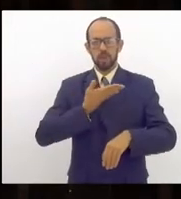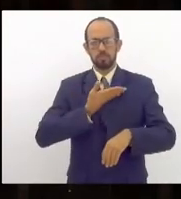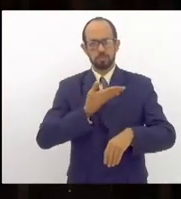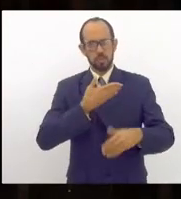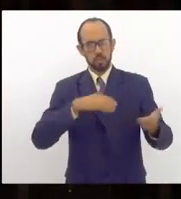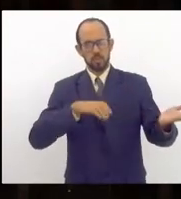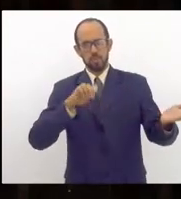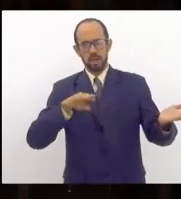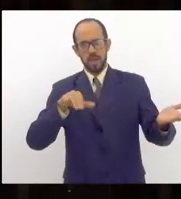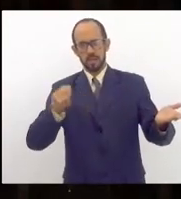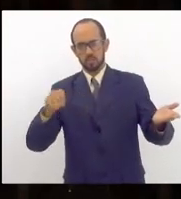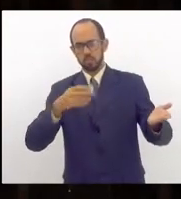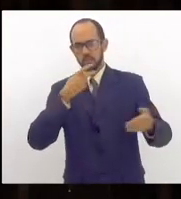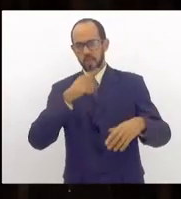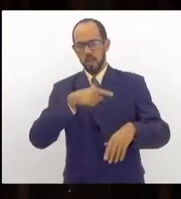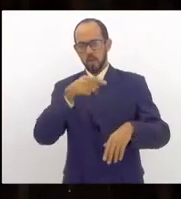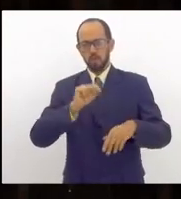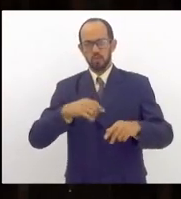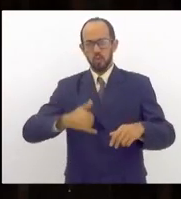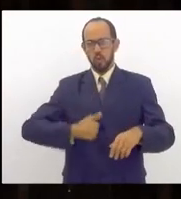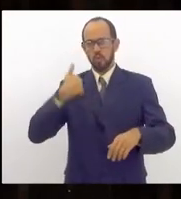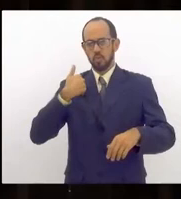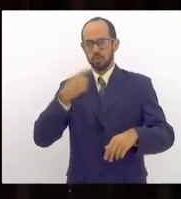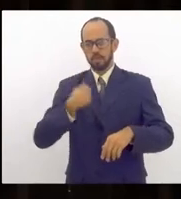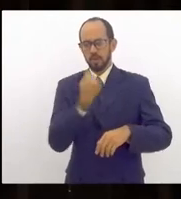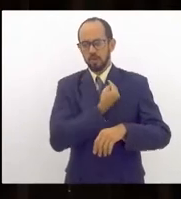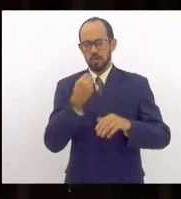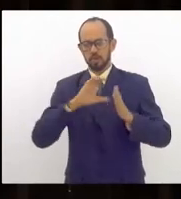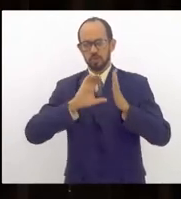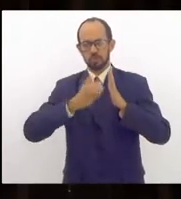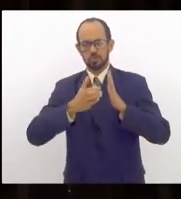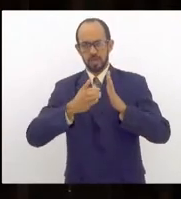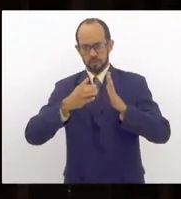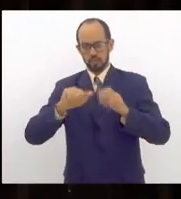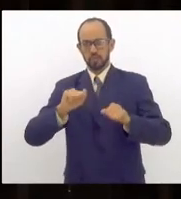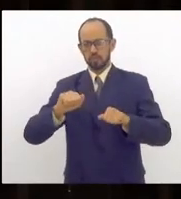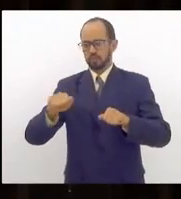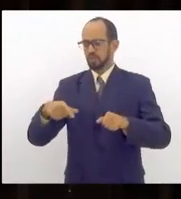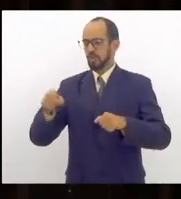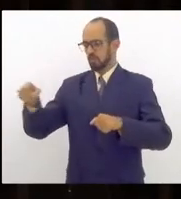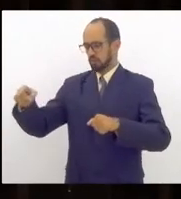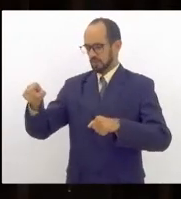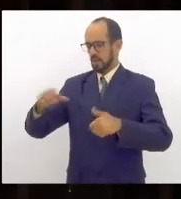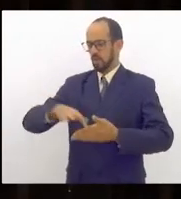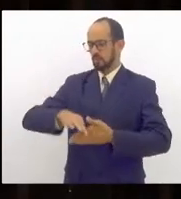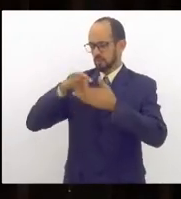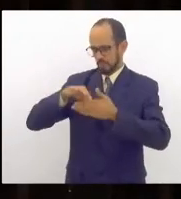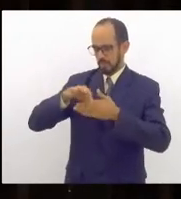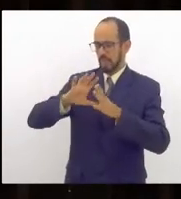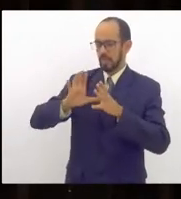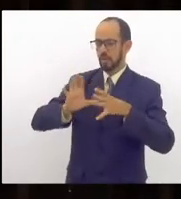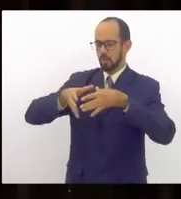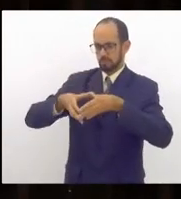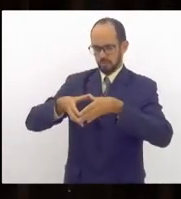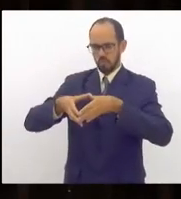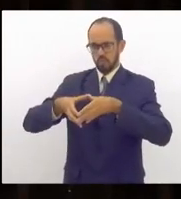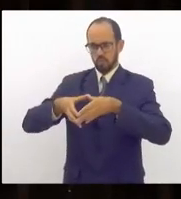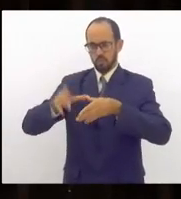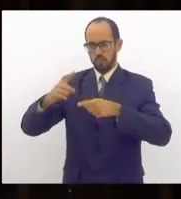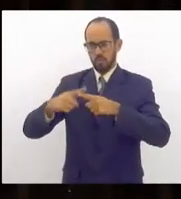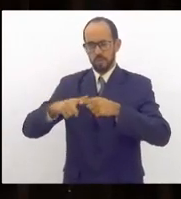Mário já falou do tamanho do orgulho que é para nós do pessoal Ter você a frente dessa comissão Mônica porque para nós